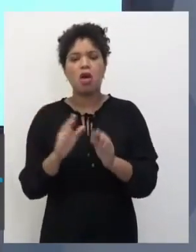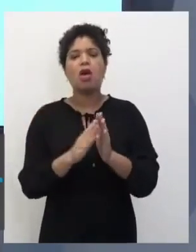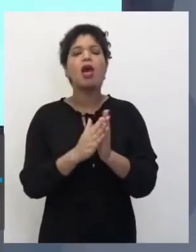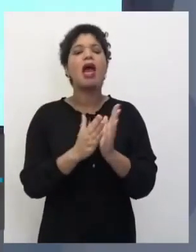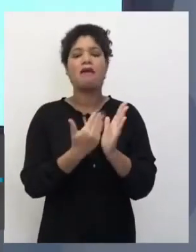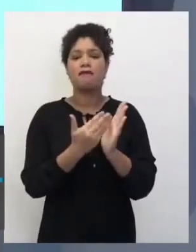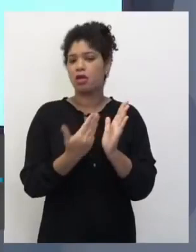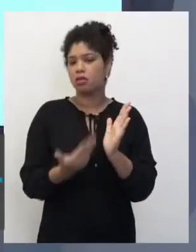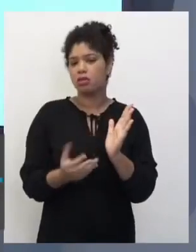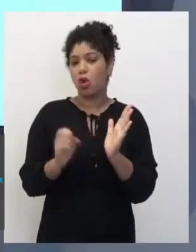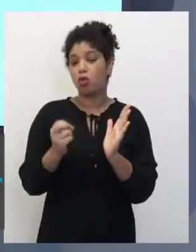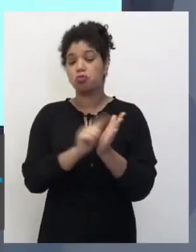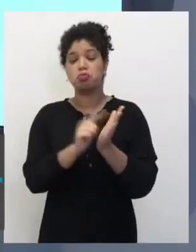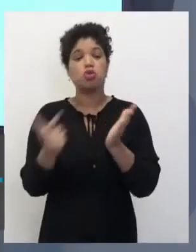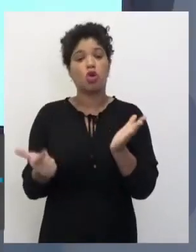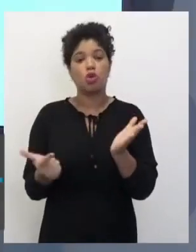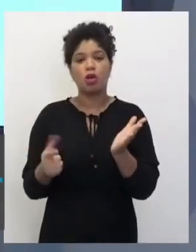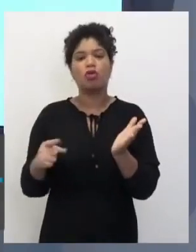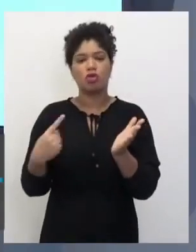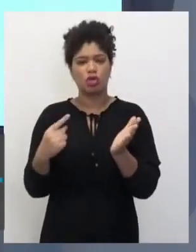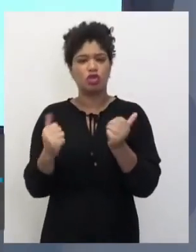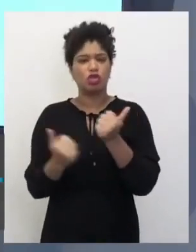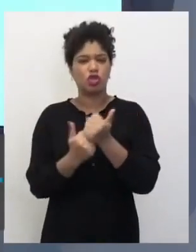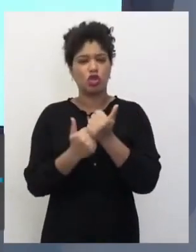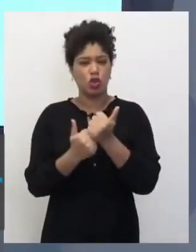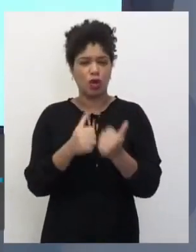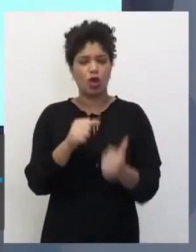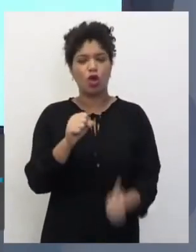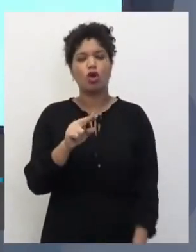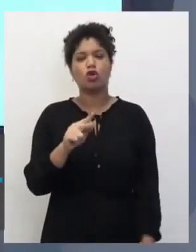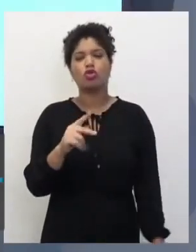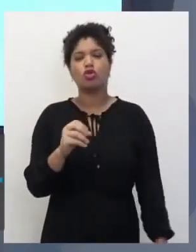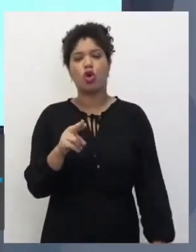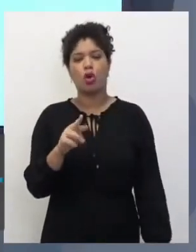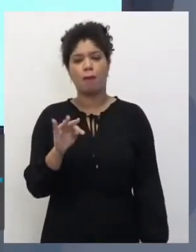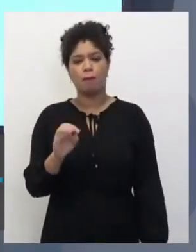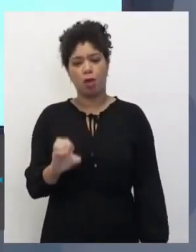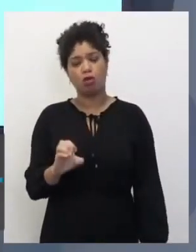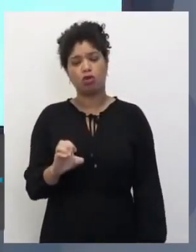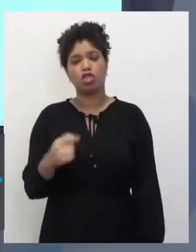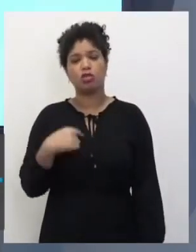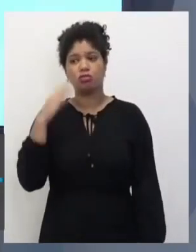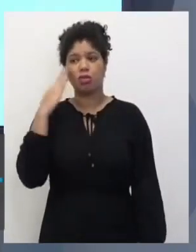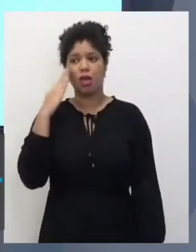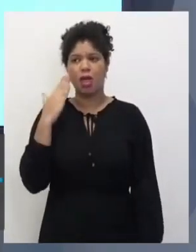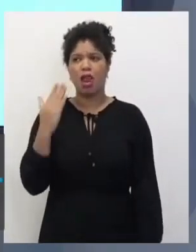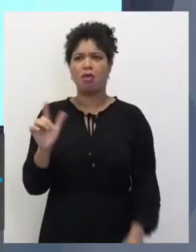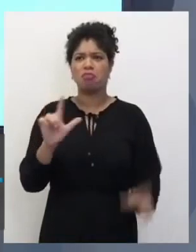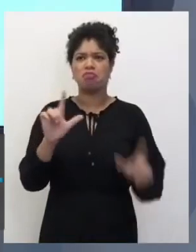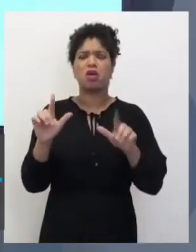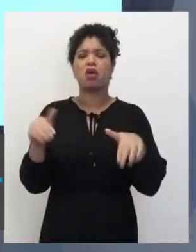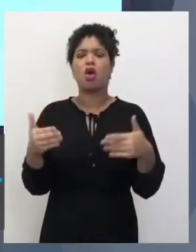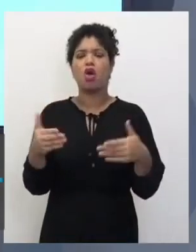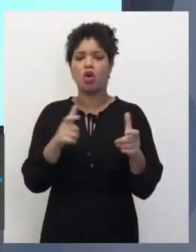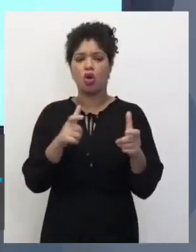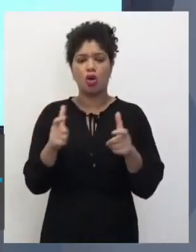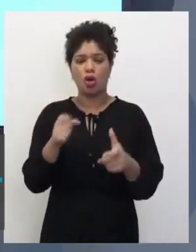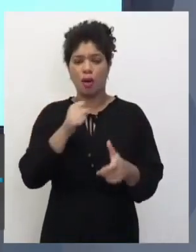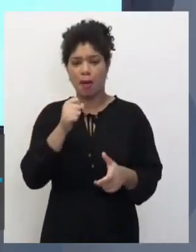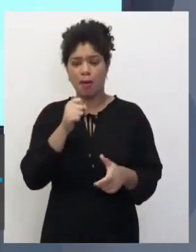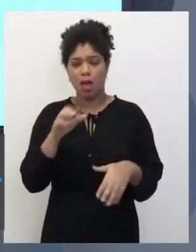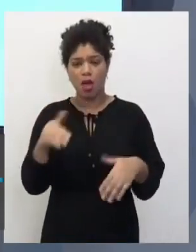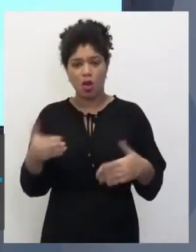então esse é o suporte, que nós chamamos também de veículo, onde ela foi publicada, quem que passou essa entrevista. Também é